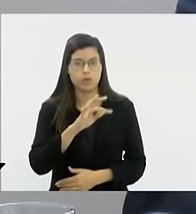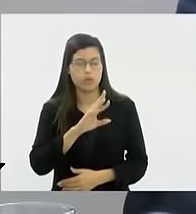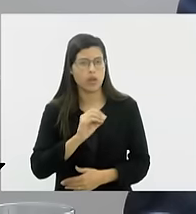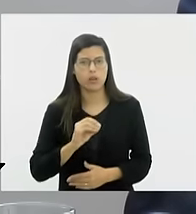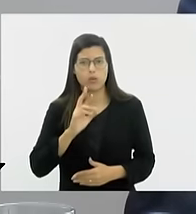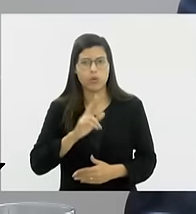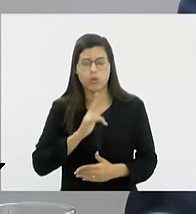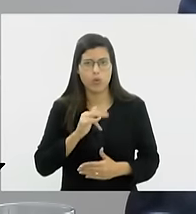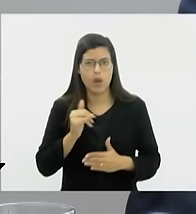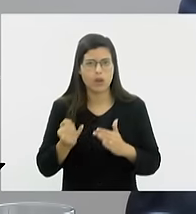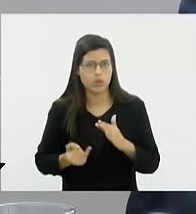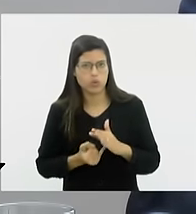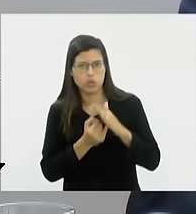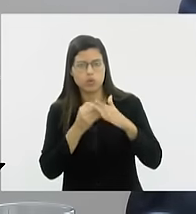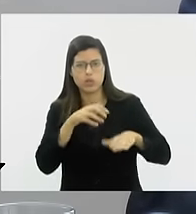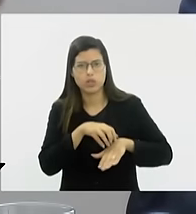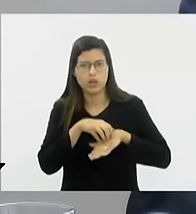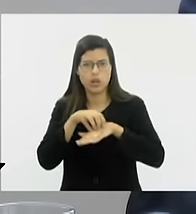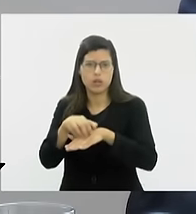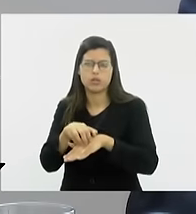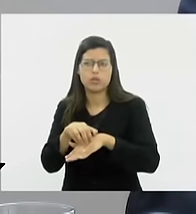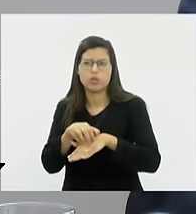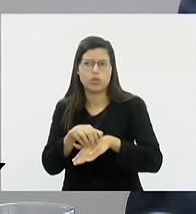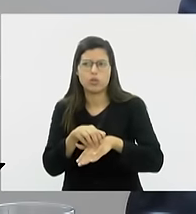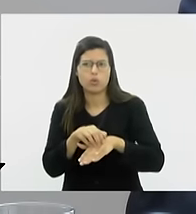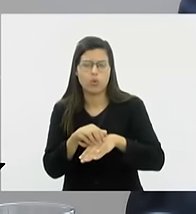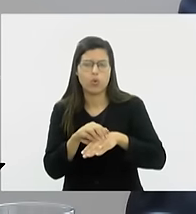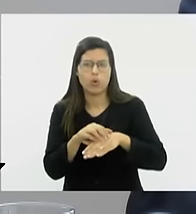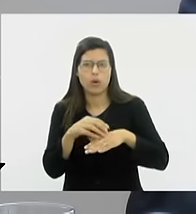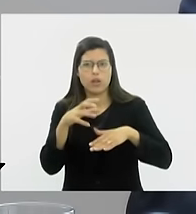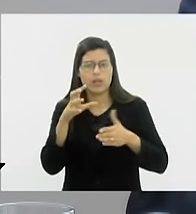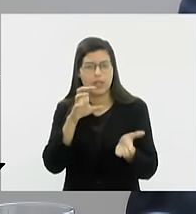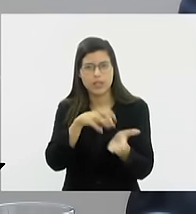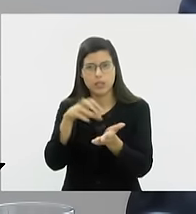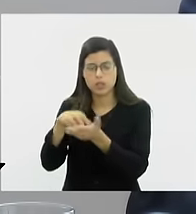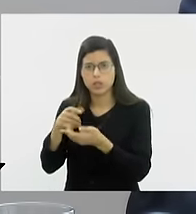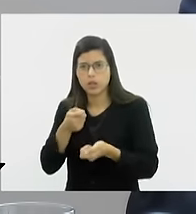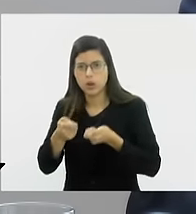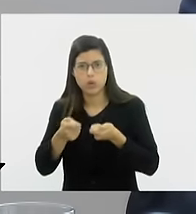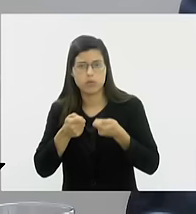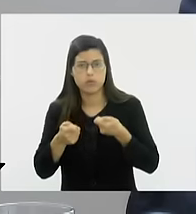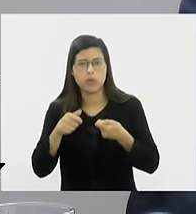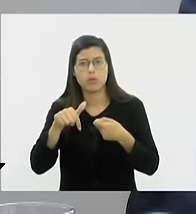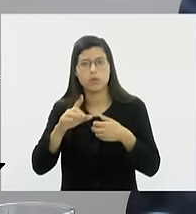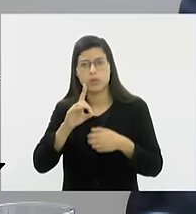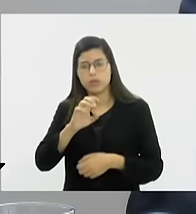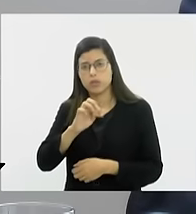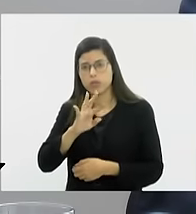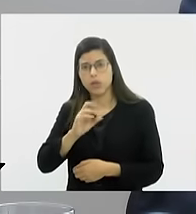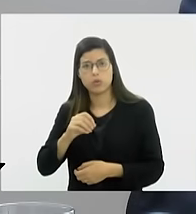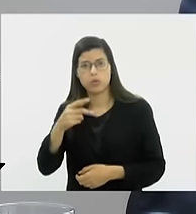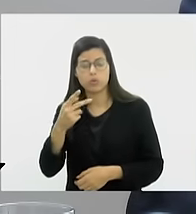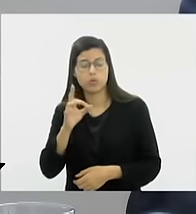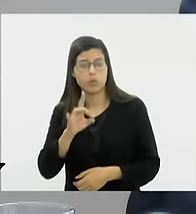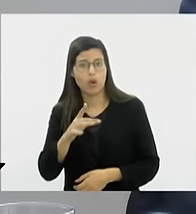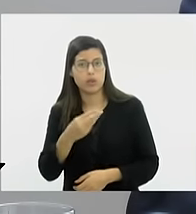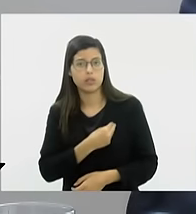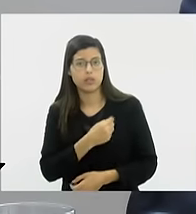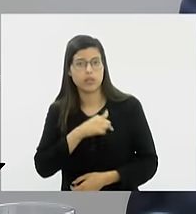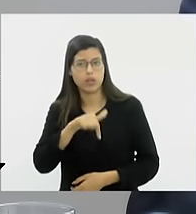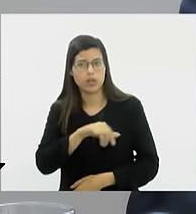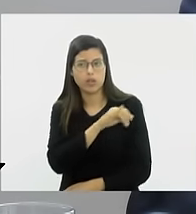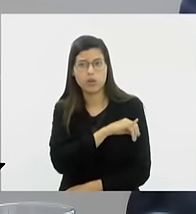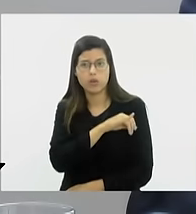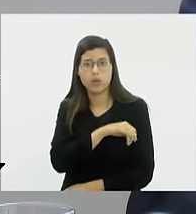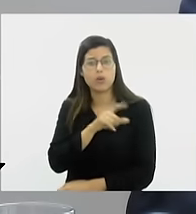agência reguladora, não, irmão. Não consta, o Deto não existe para a agência. O Deto só existe no estado do Rio de Janeiro. Mas para quê? Para ter o seu cabide